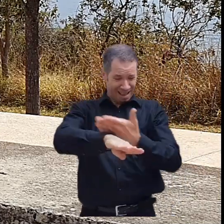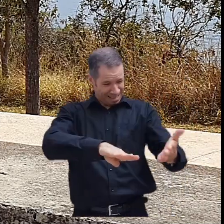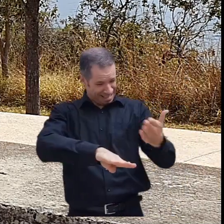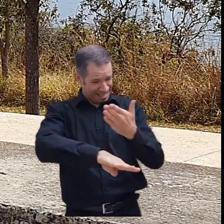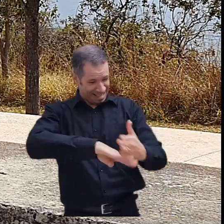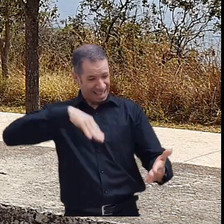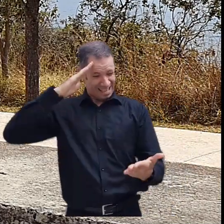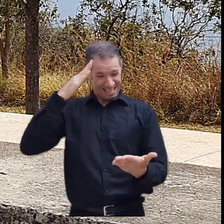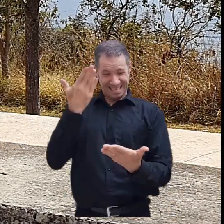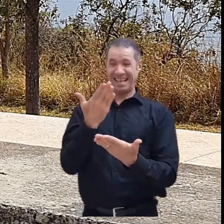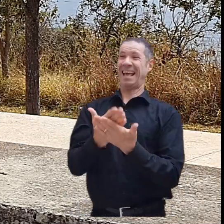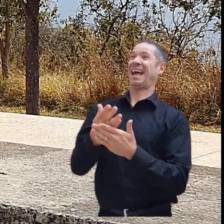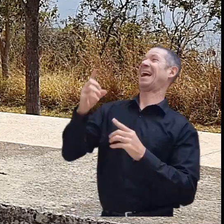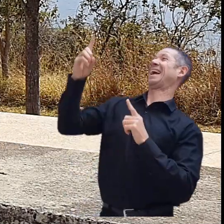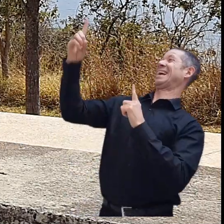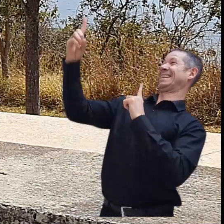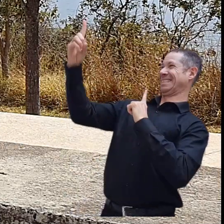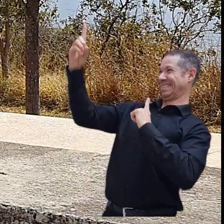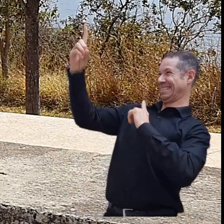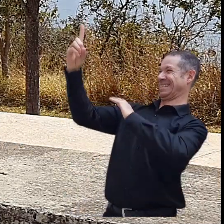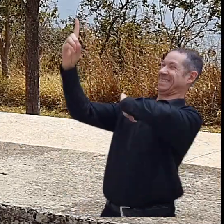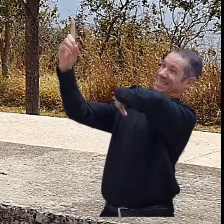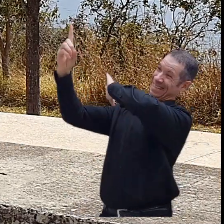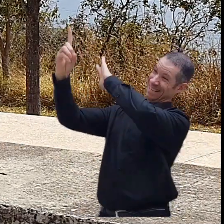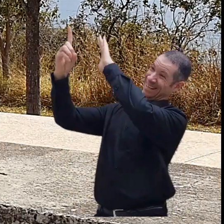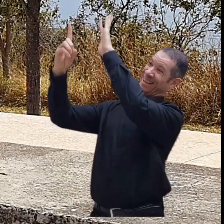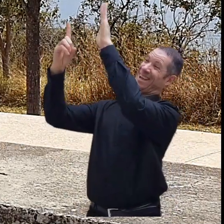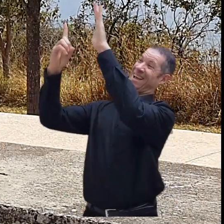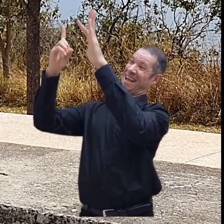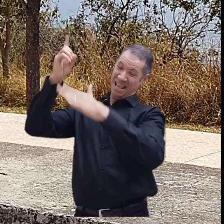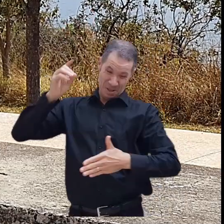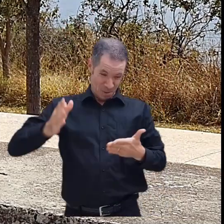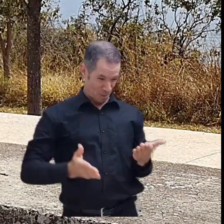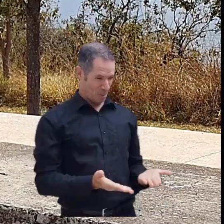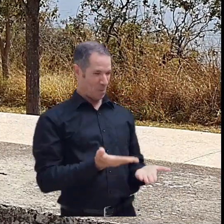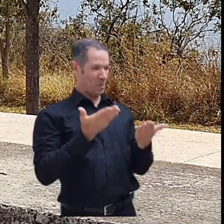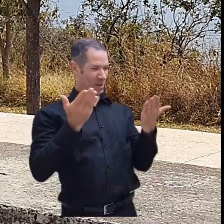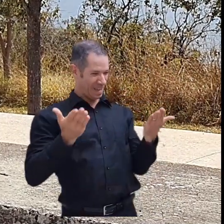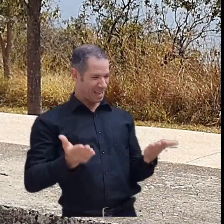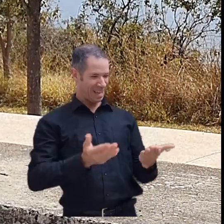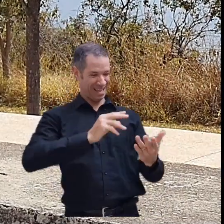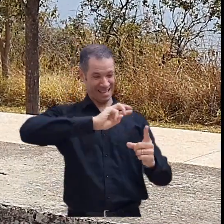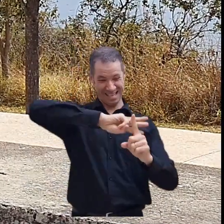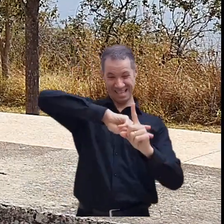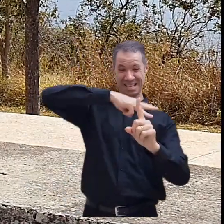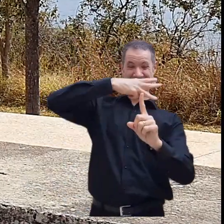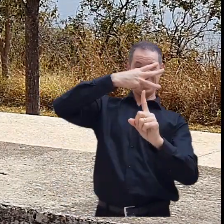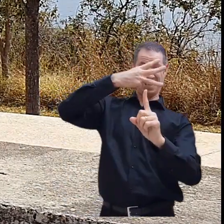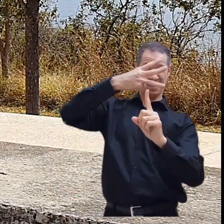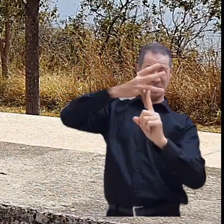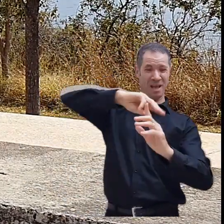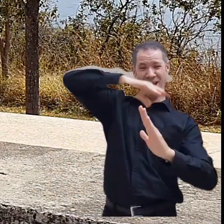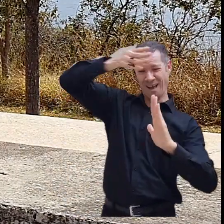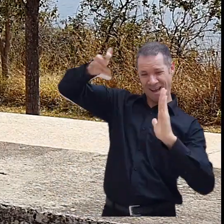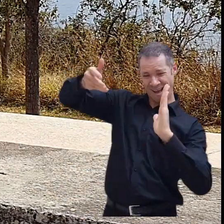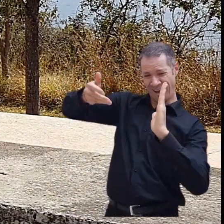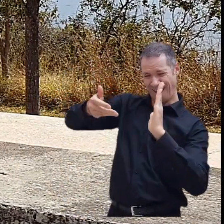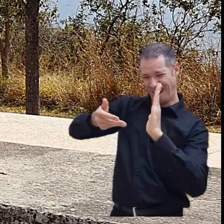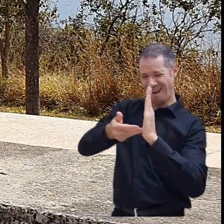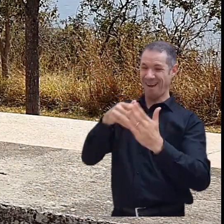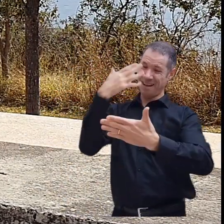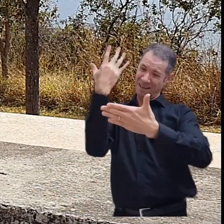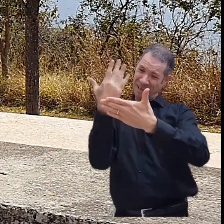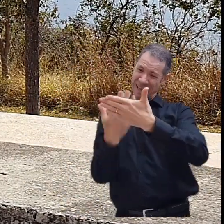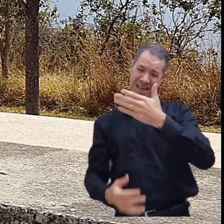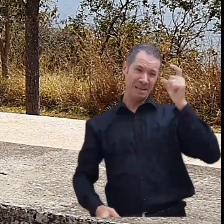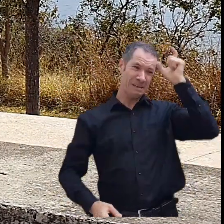crê que tem um Deus do céu que vai se levantar e vai restituir tudo que ele perdeu.